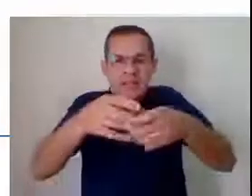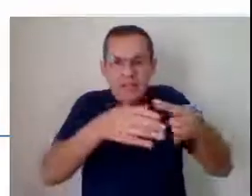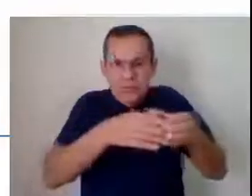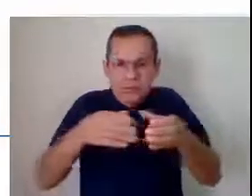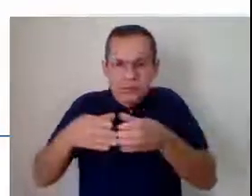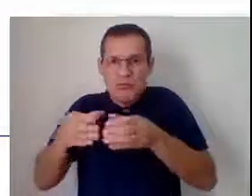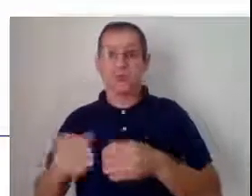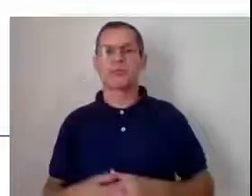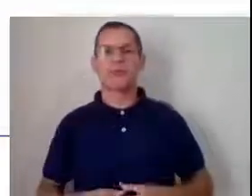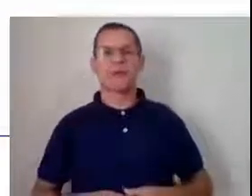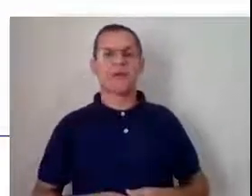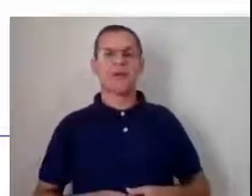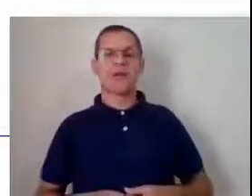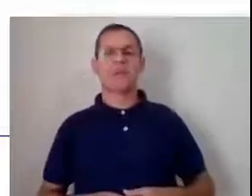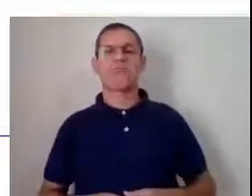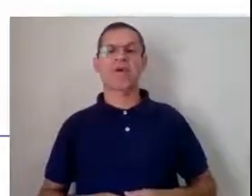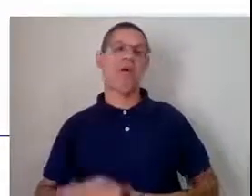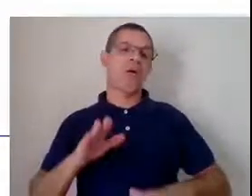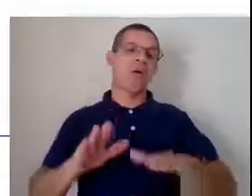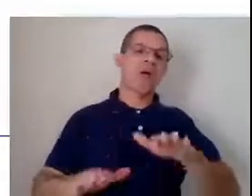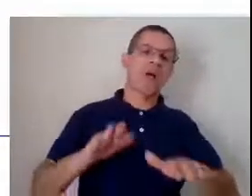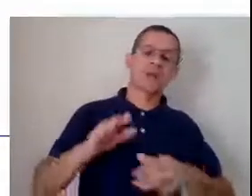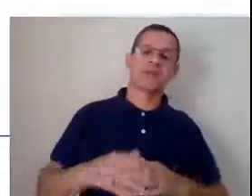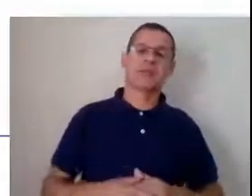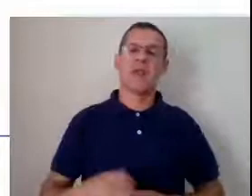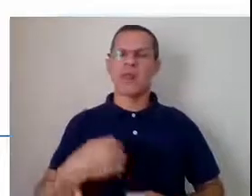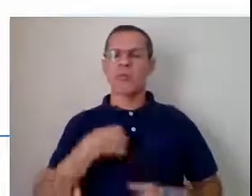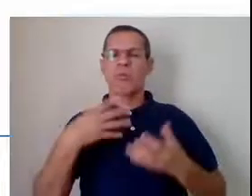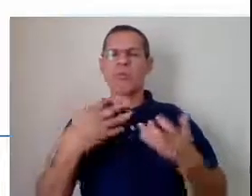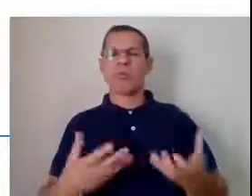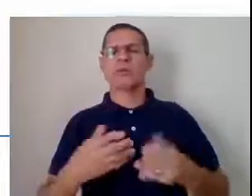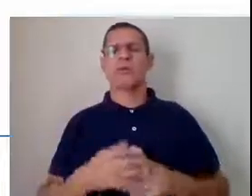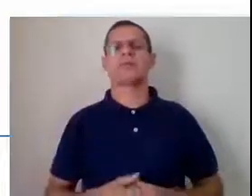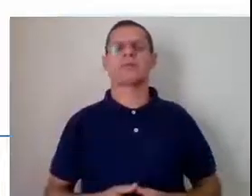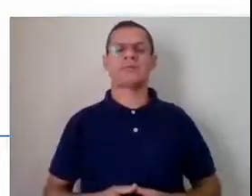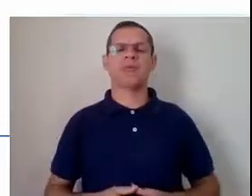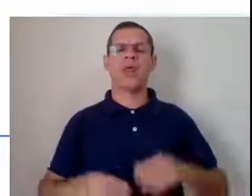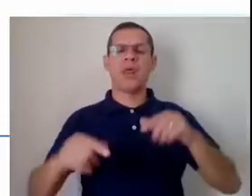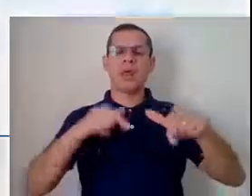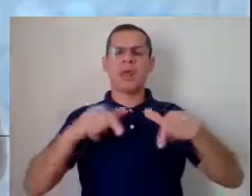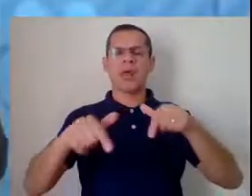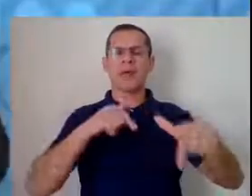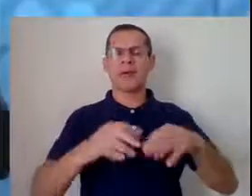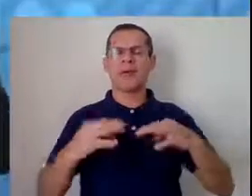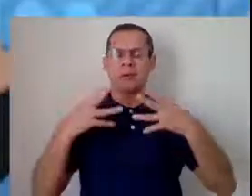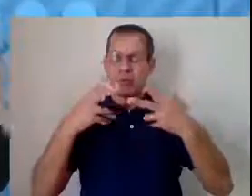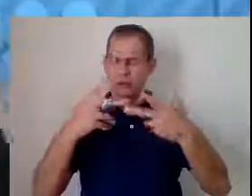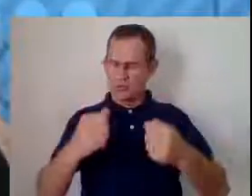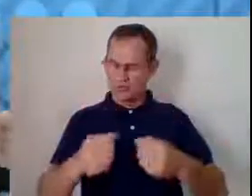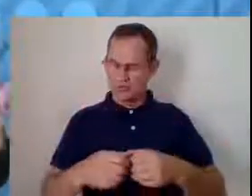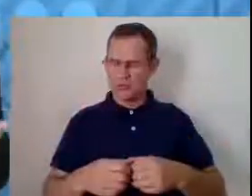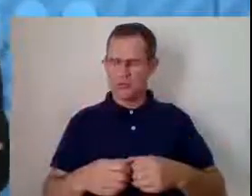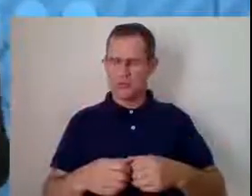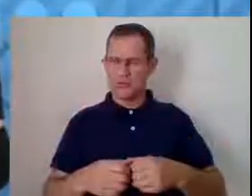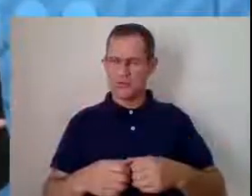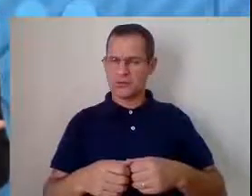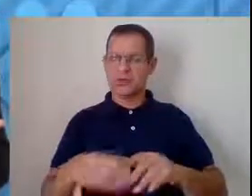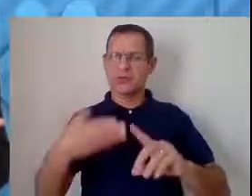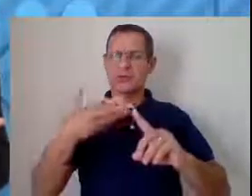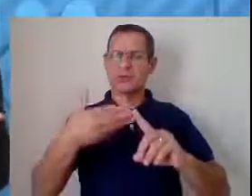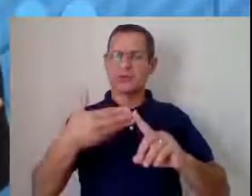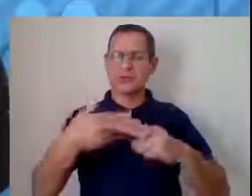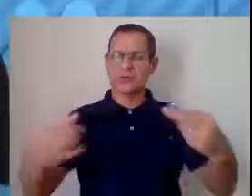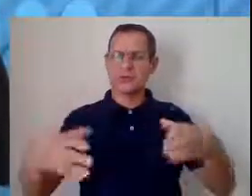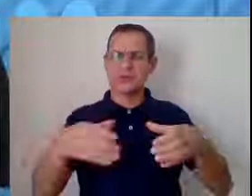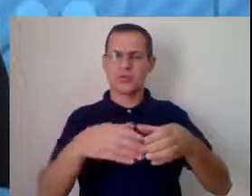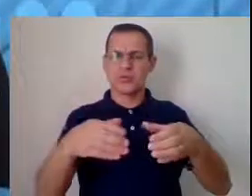Subconjuntos. Nem sempre eu quero trabalhar com todos os elementos daquele